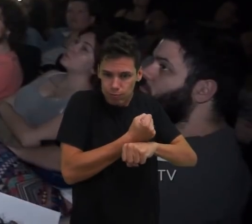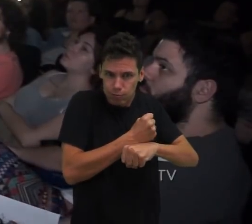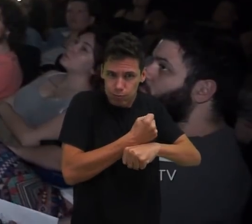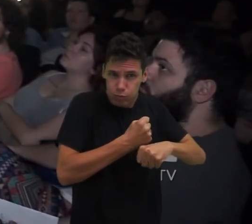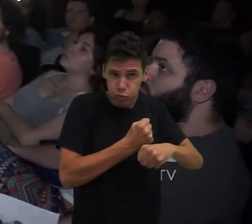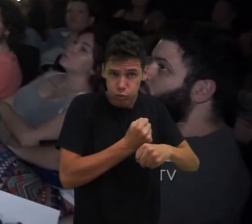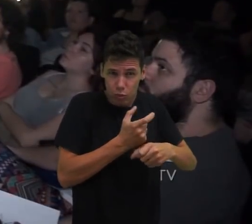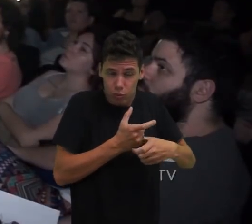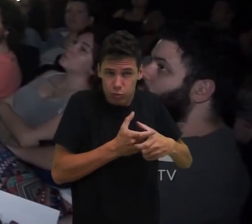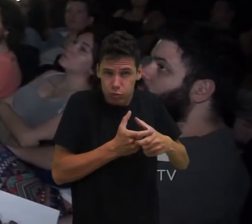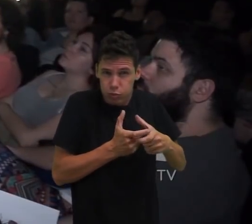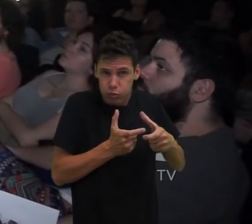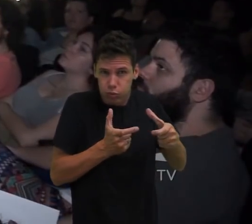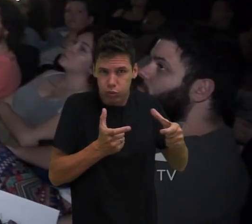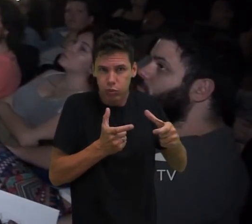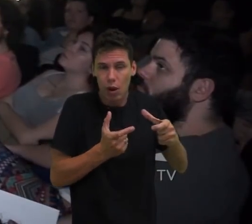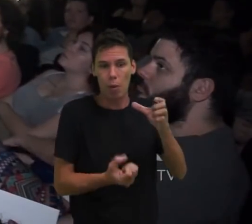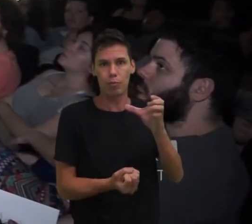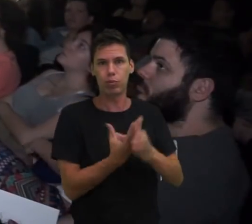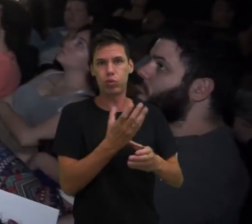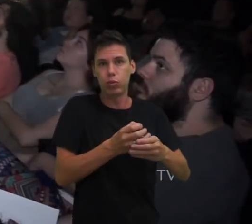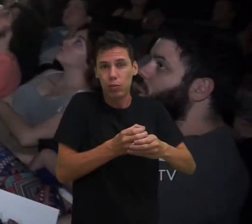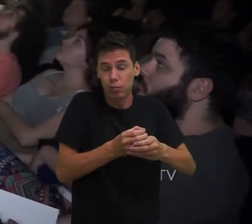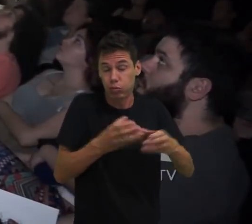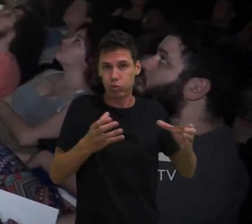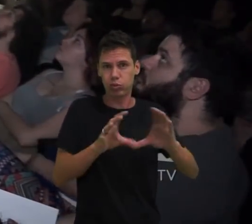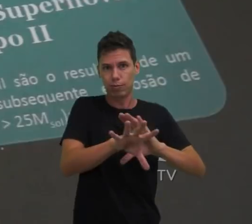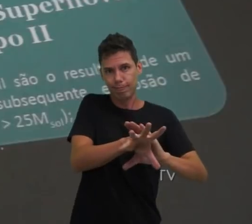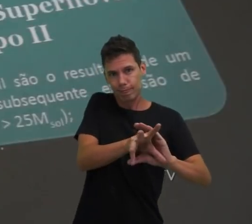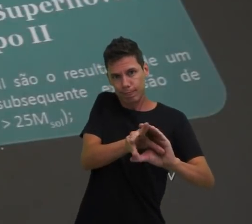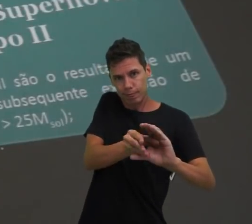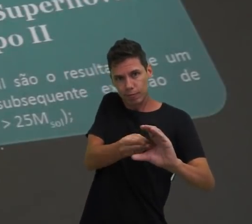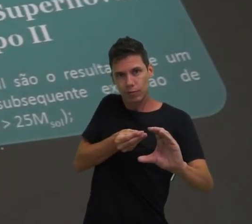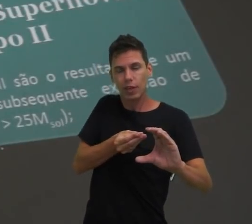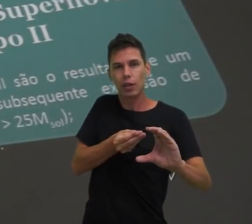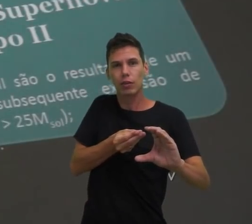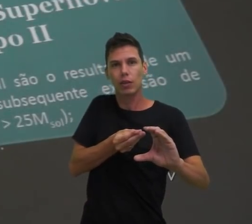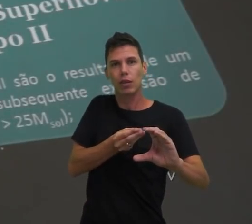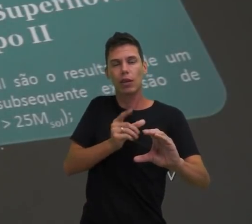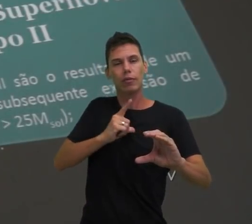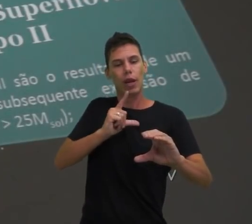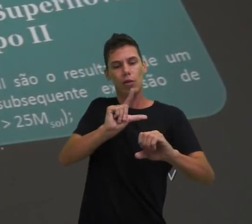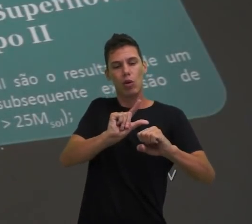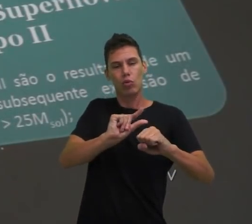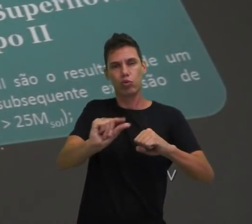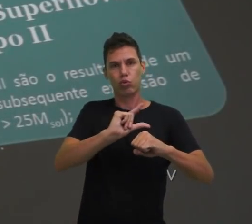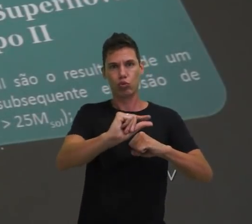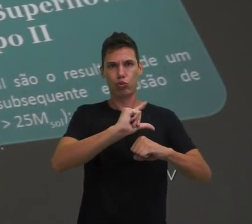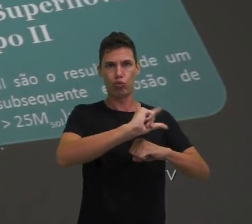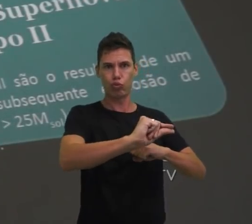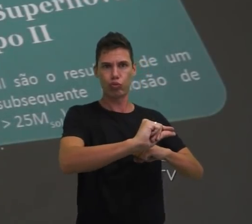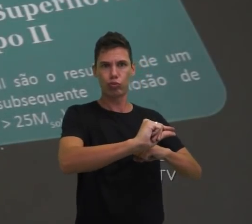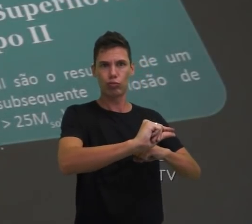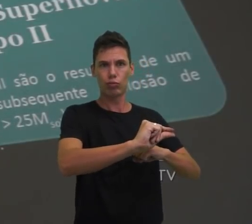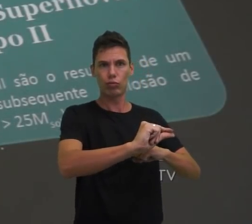modo que ele vai ficar tão denso que ele forma um buraco negro. Os neutrinos eles conseguem escapar e aí eles arrastam junto com eles todas as